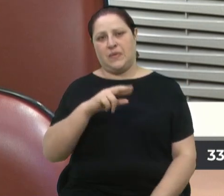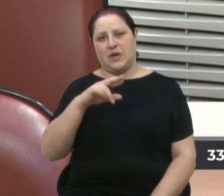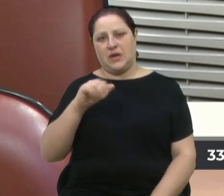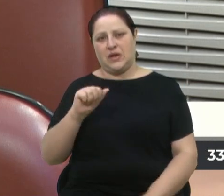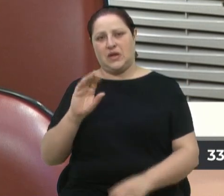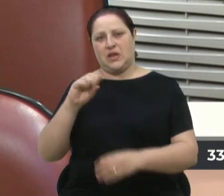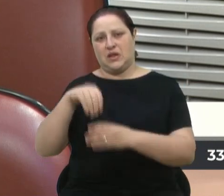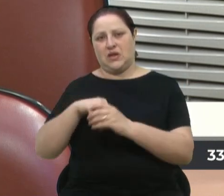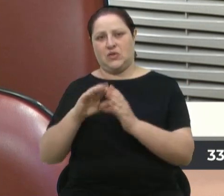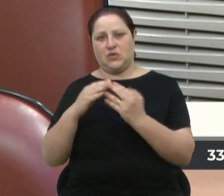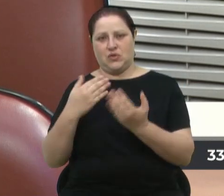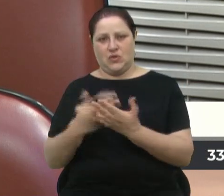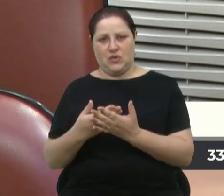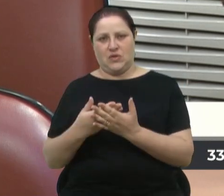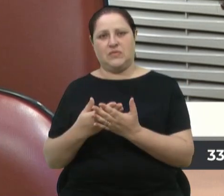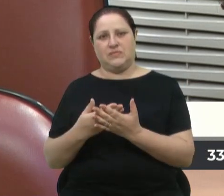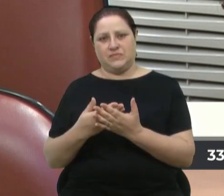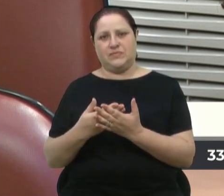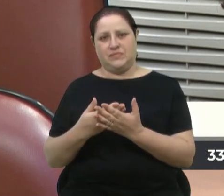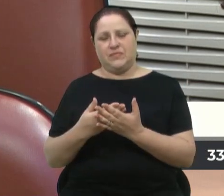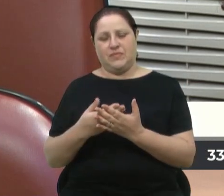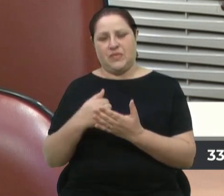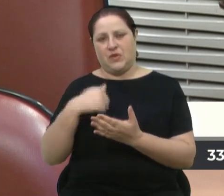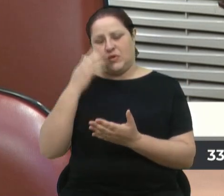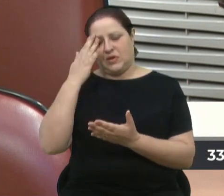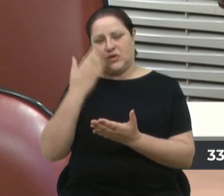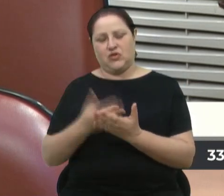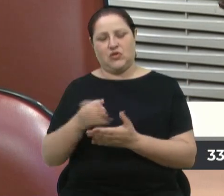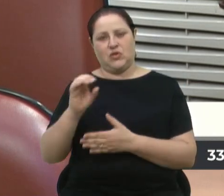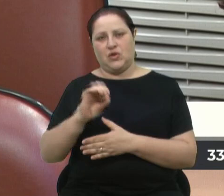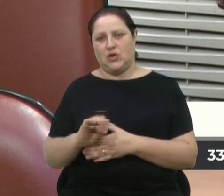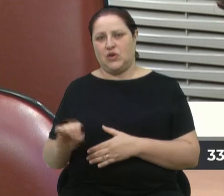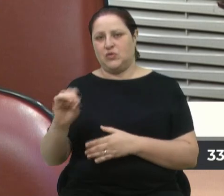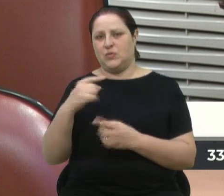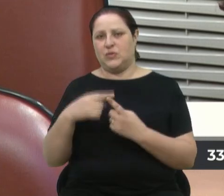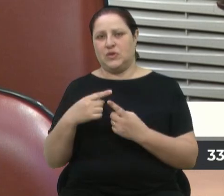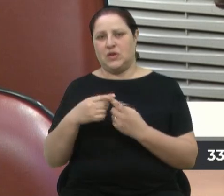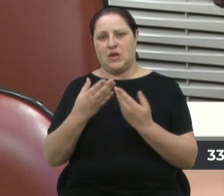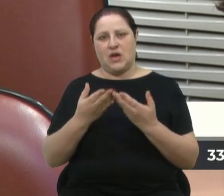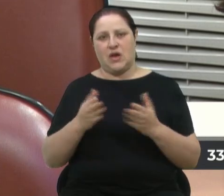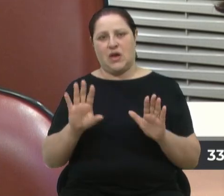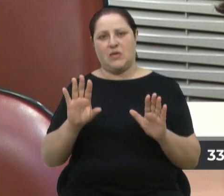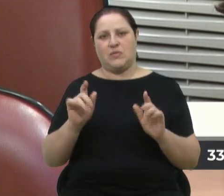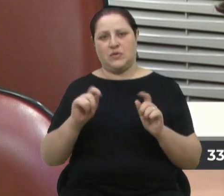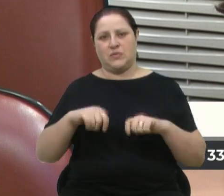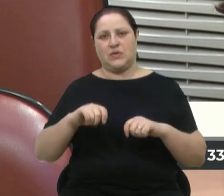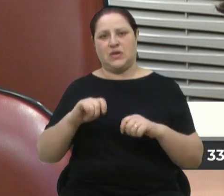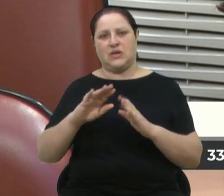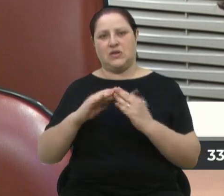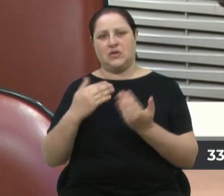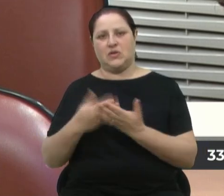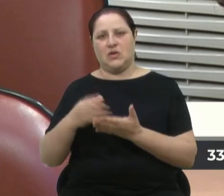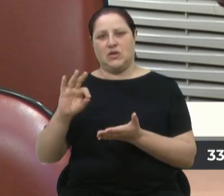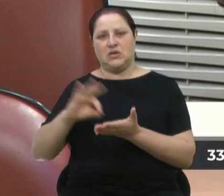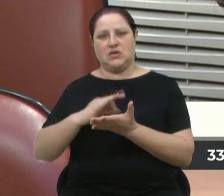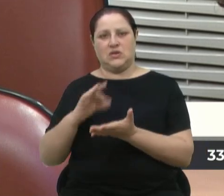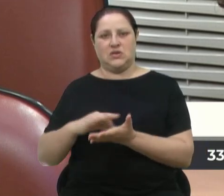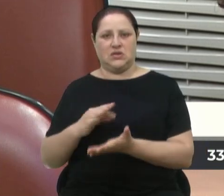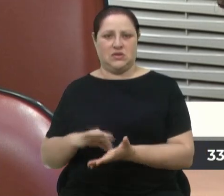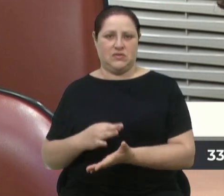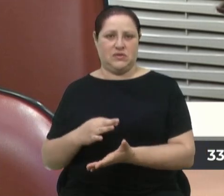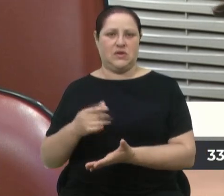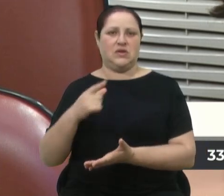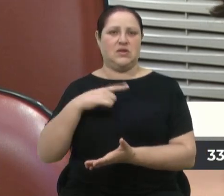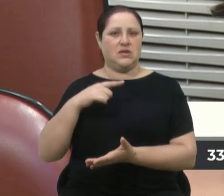tenho certeza que vai ser sensacional, porque nós abrimos a possibilidade das inscrições para as escolas e tivemos